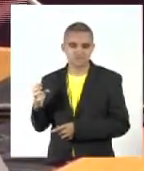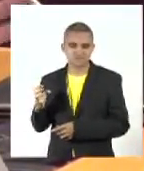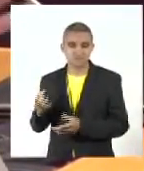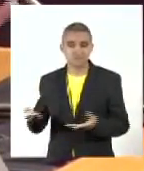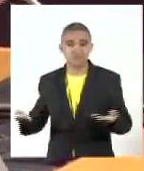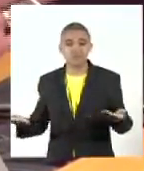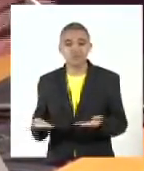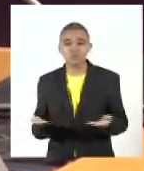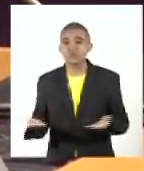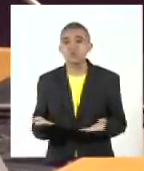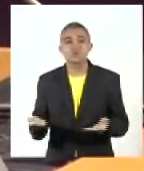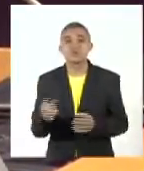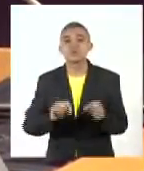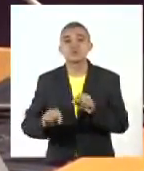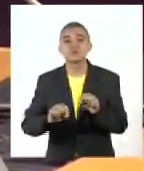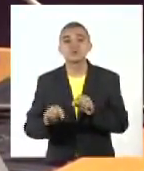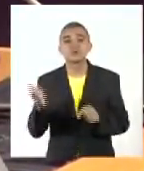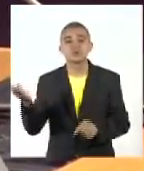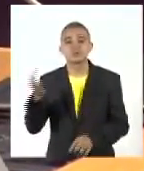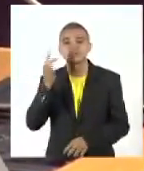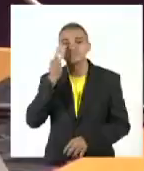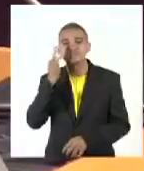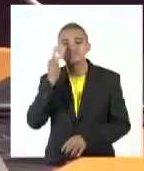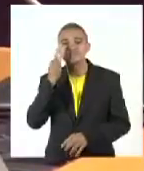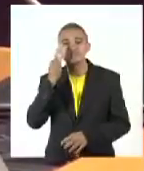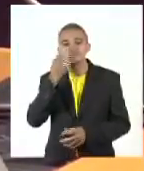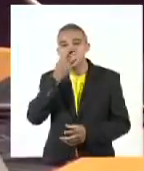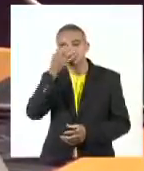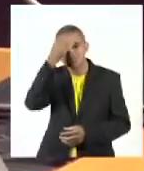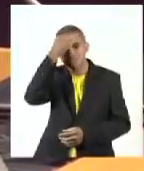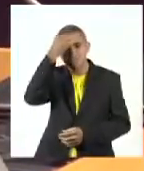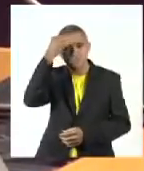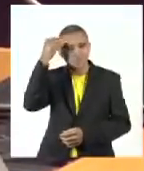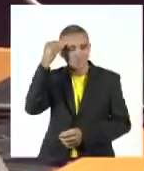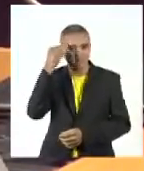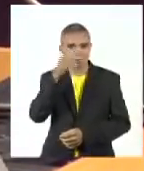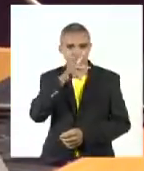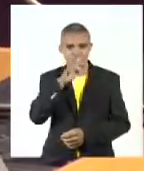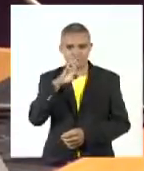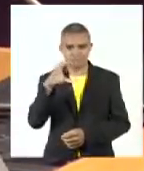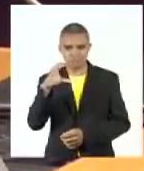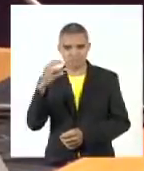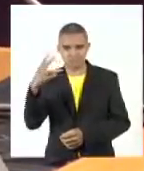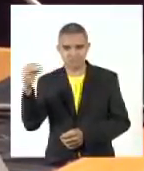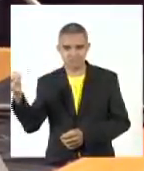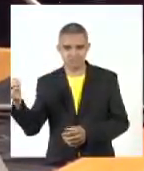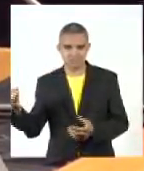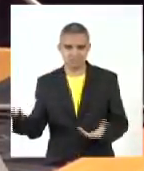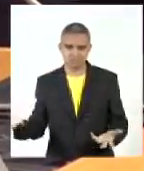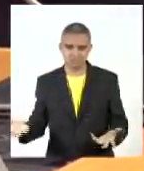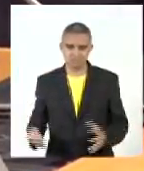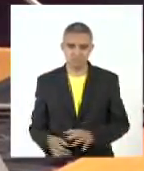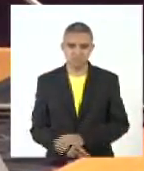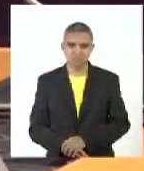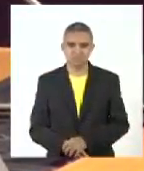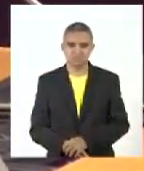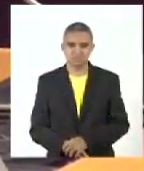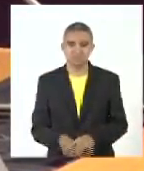já não pensa mais na PEC 300. E Vossa Excelência é muito feliz também